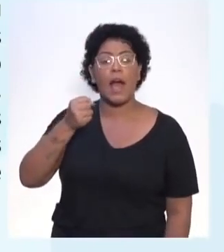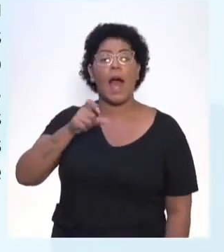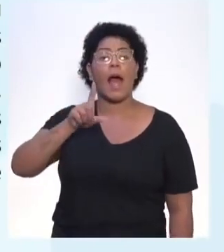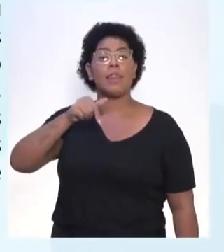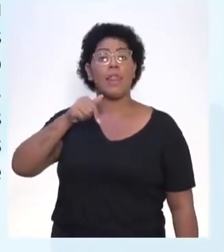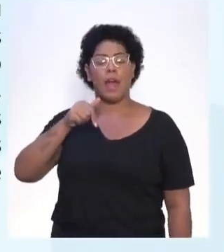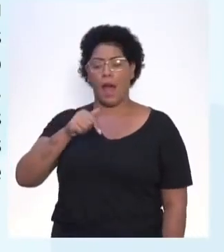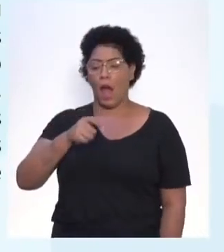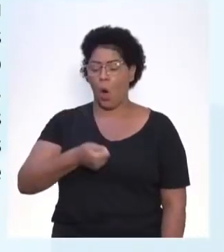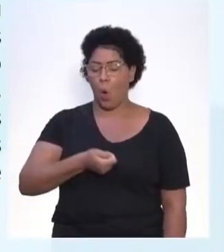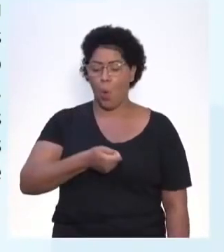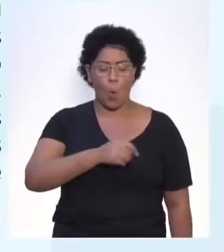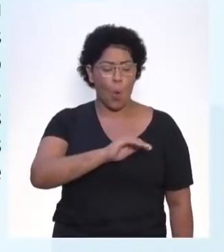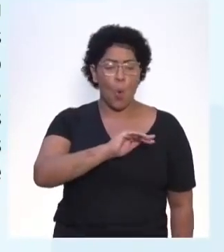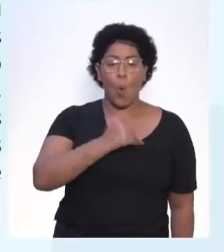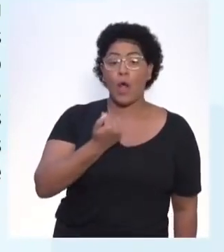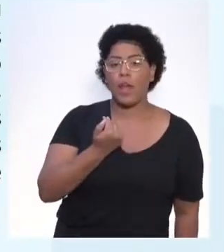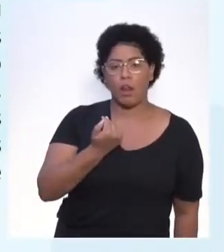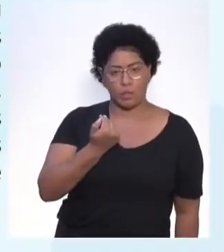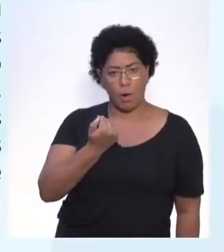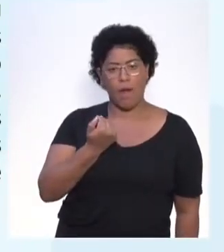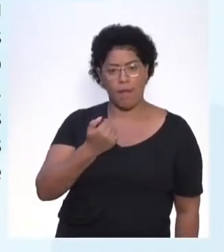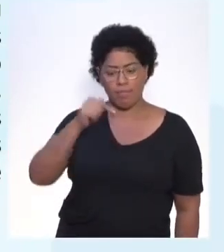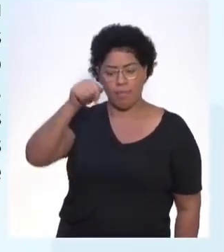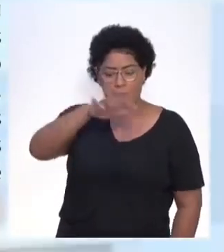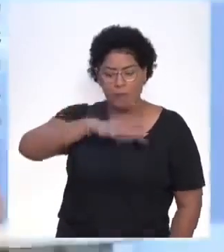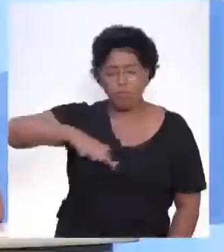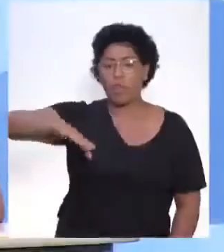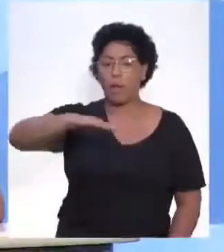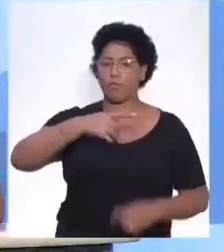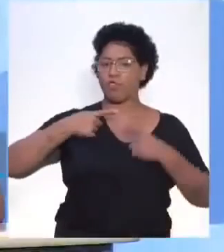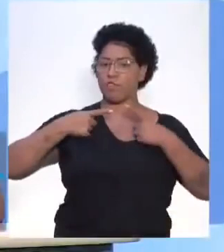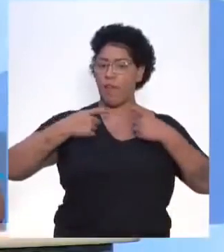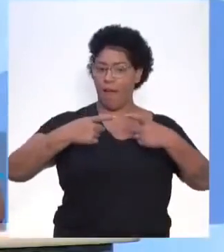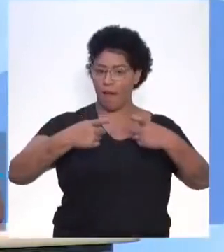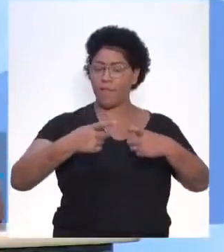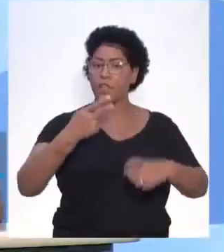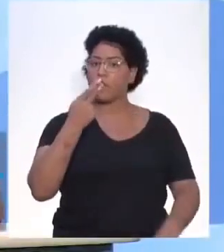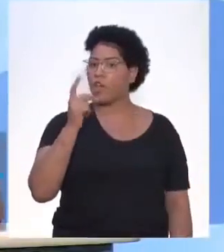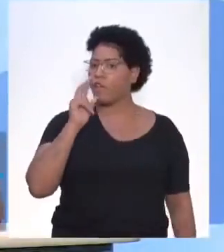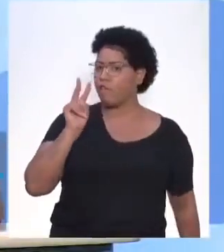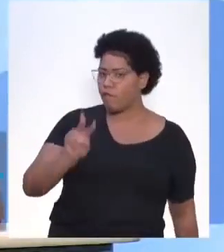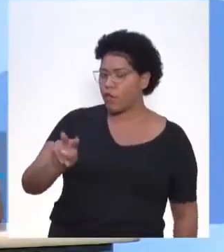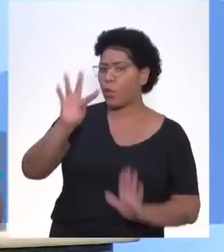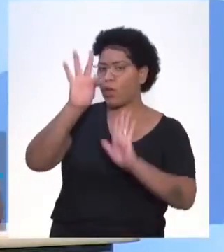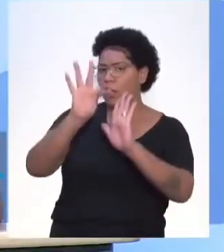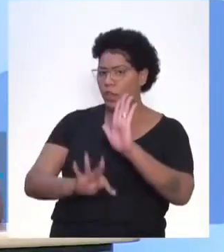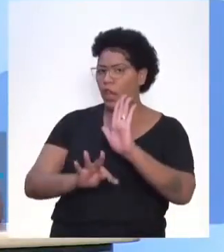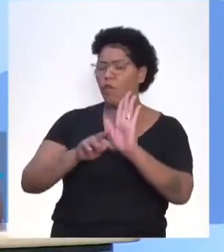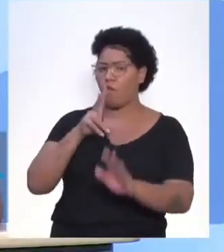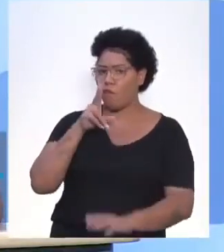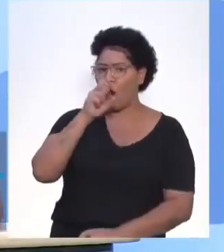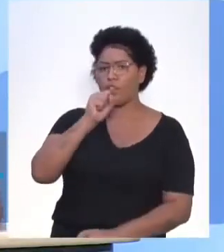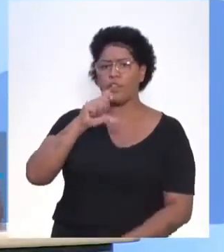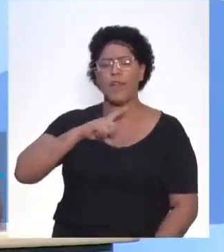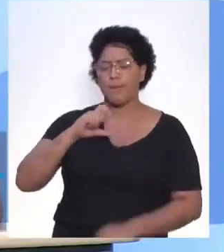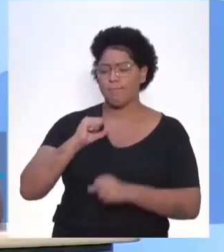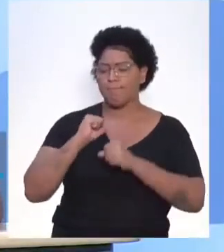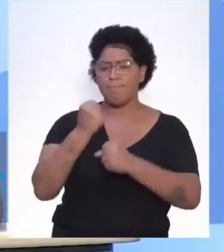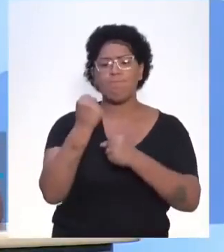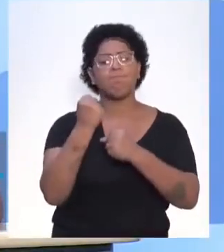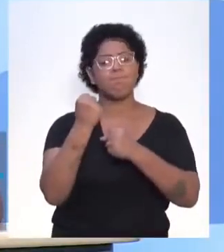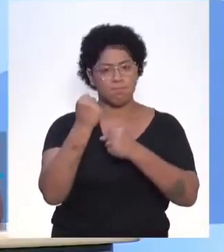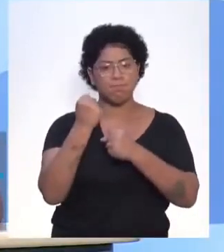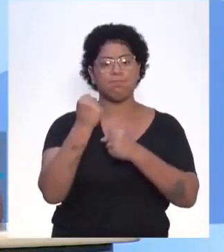caia no campo de batalha. Olha que fala forte, né? Que fala empoderada. E essa